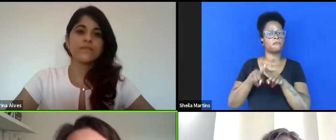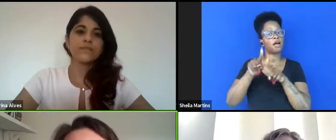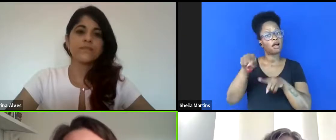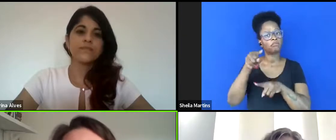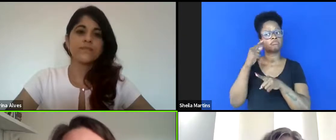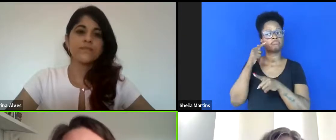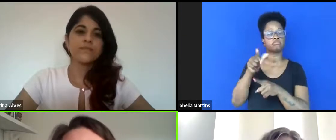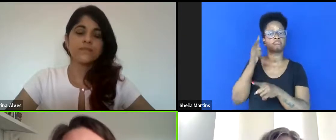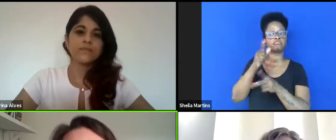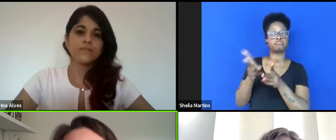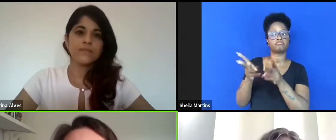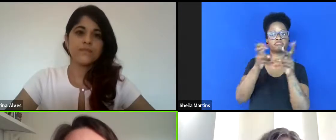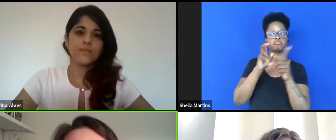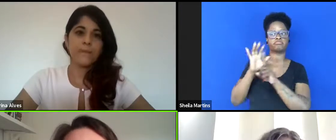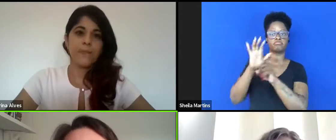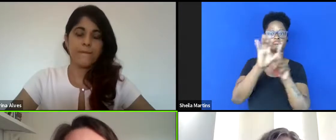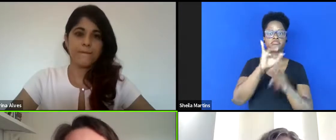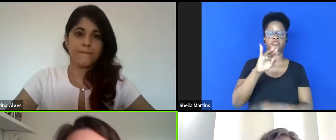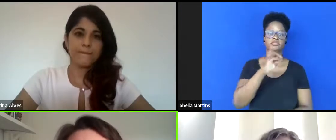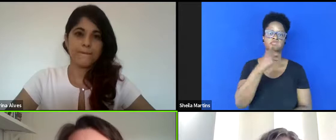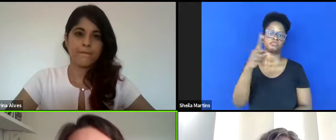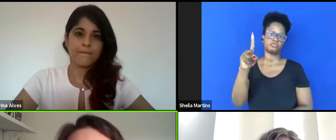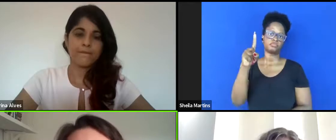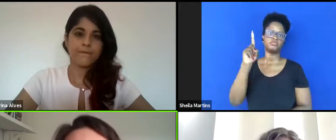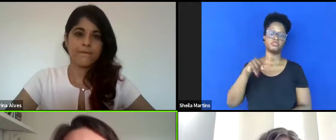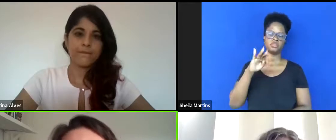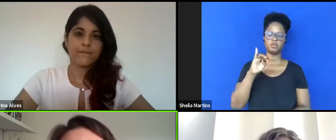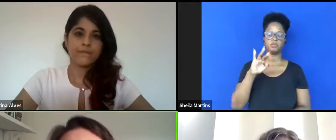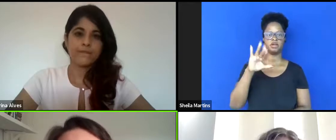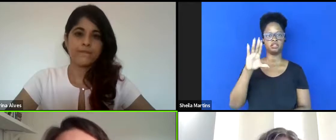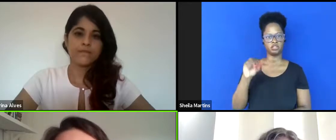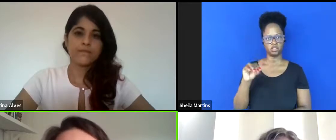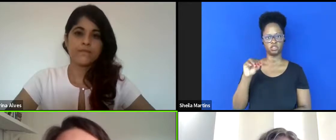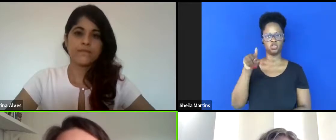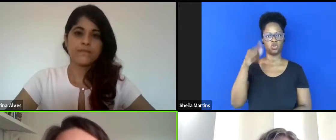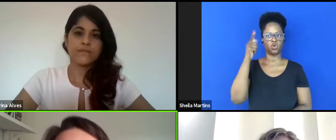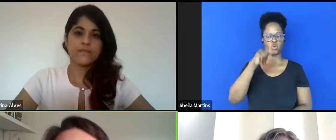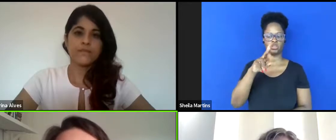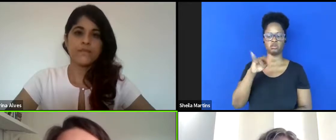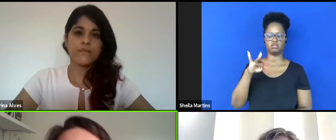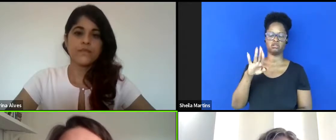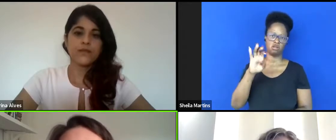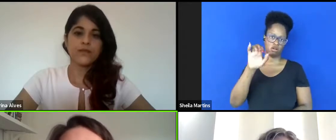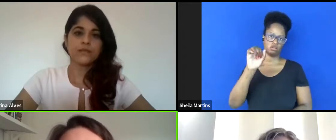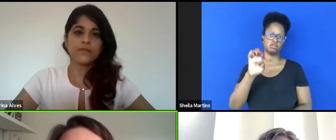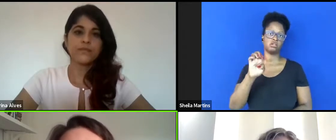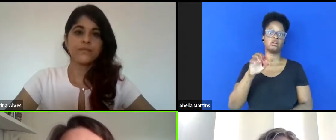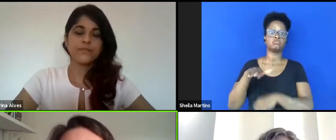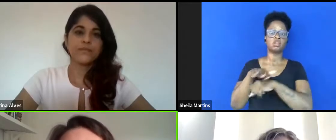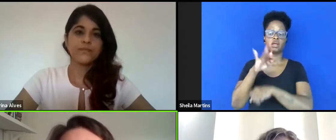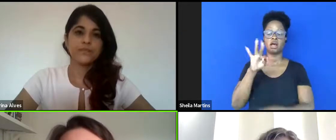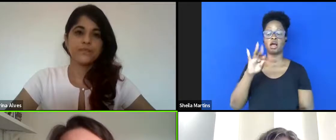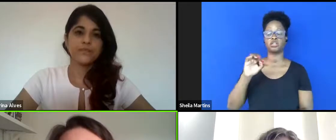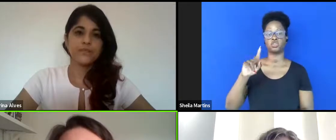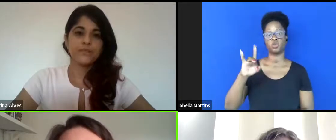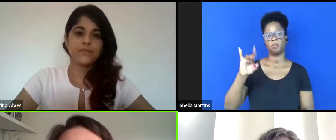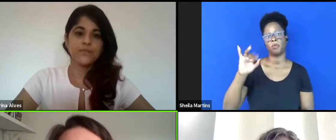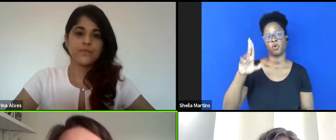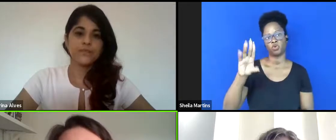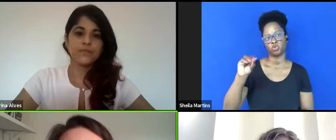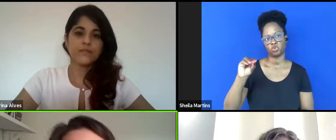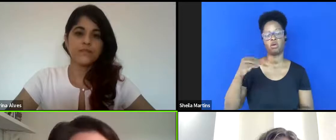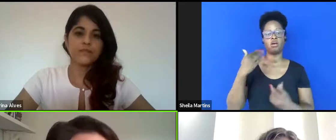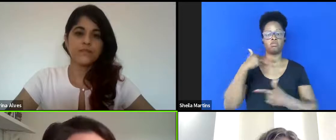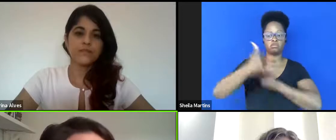esse impacto, né, da infecção do bacilo, do causador do mal de Hansen, no tecido adiposo. Esse